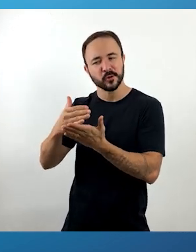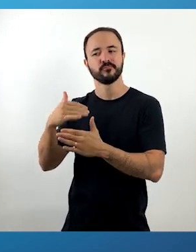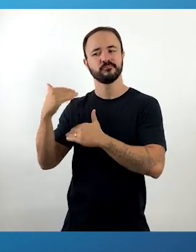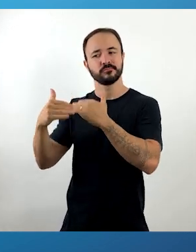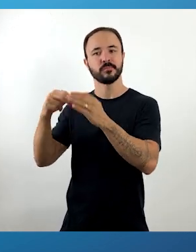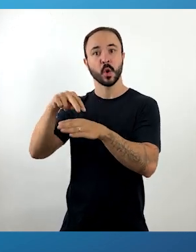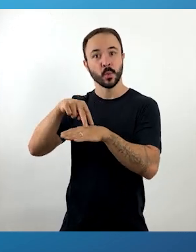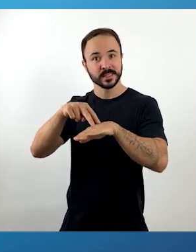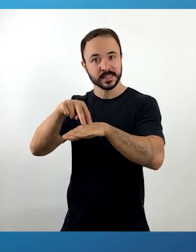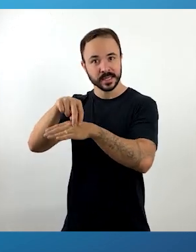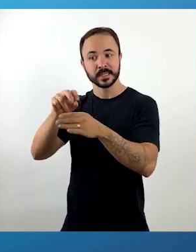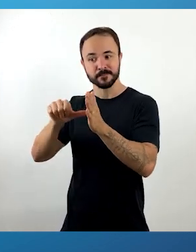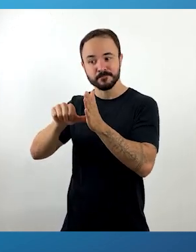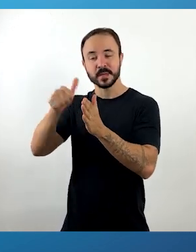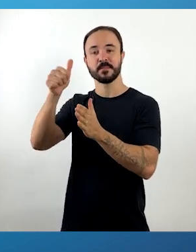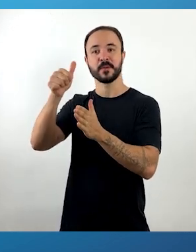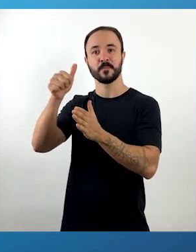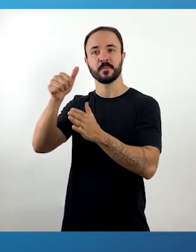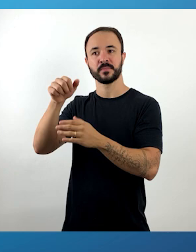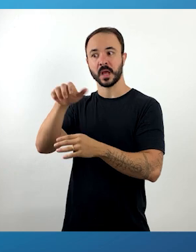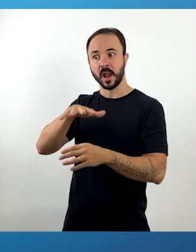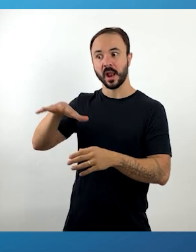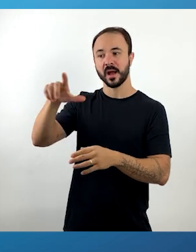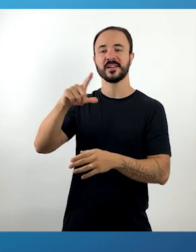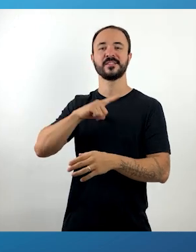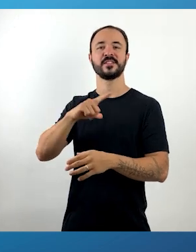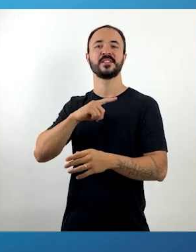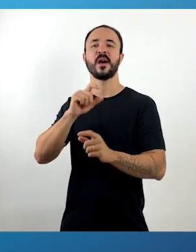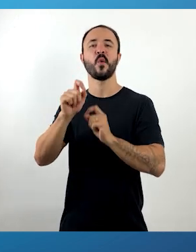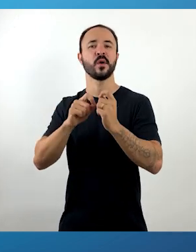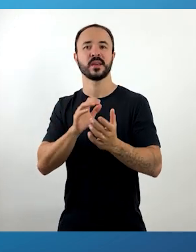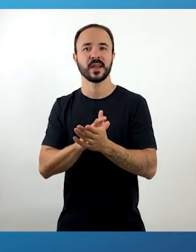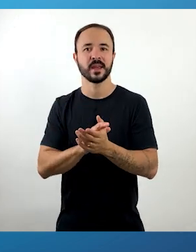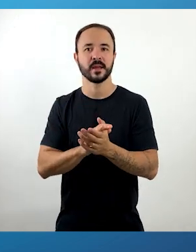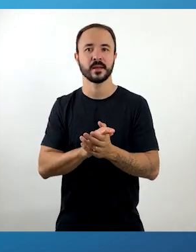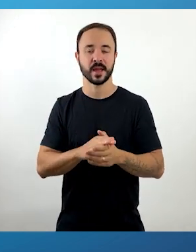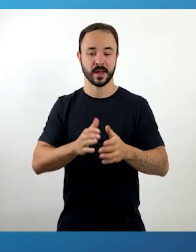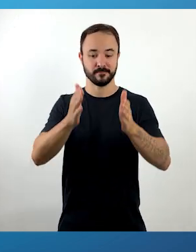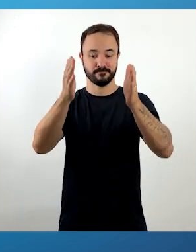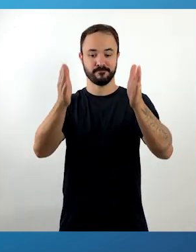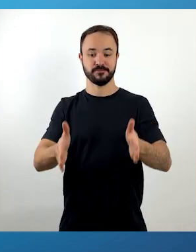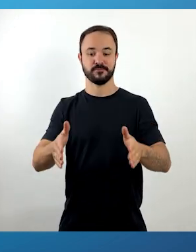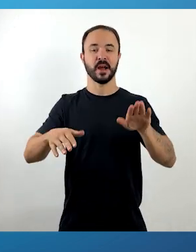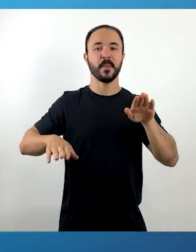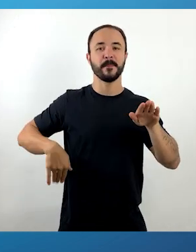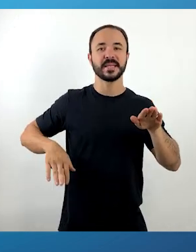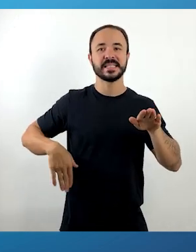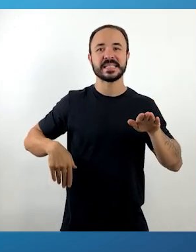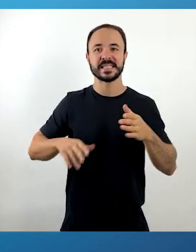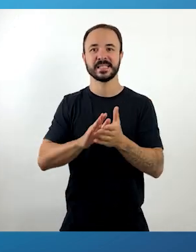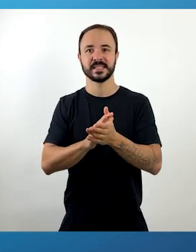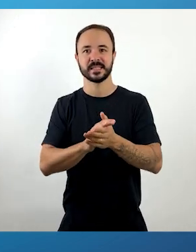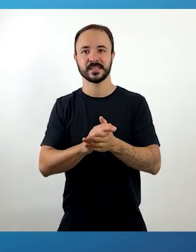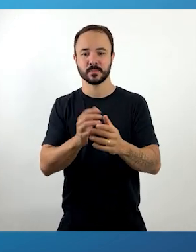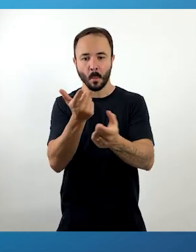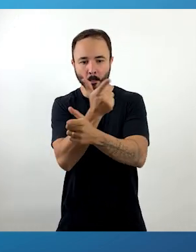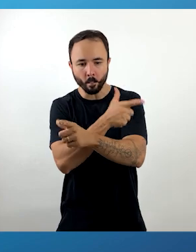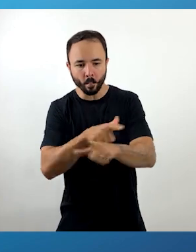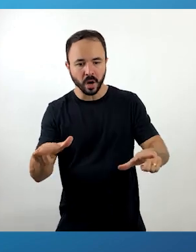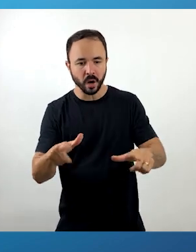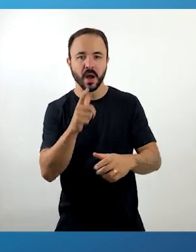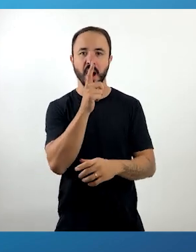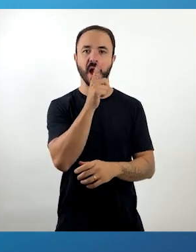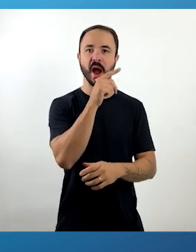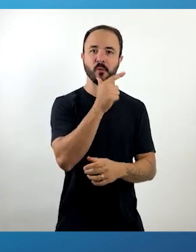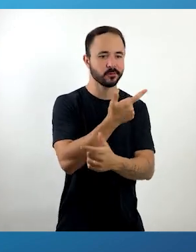passos eles passaram a utilizar piscinas vazias com os fundos arredondados